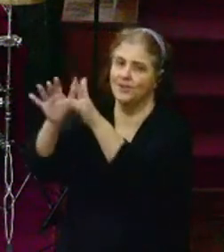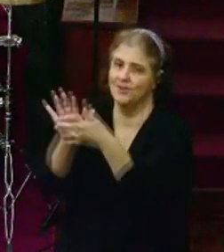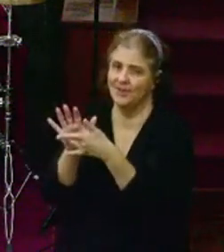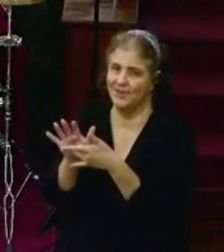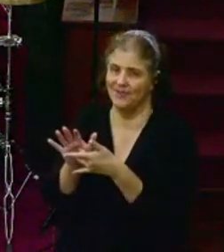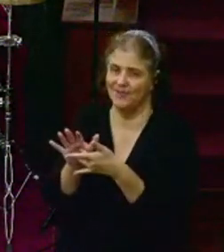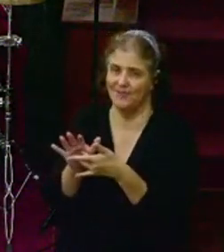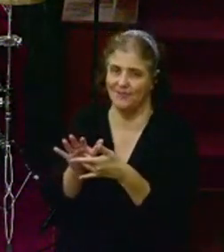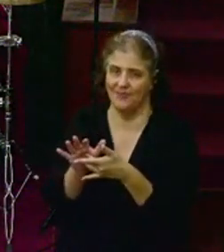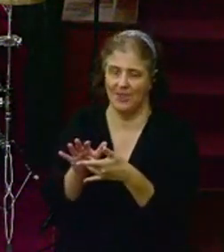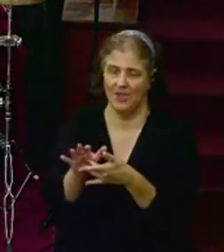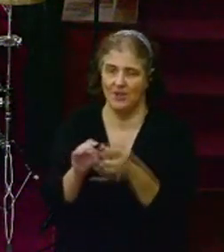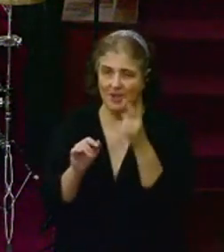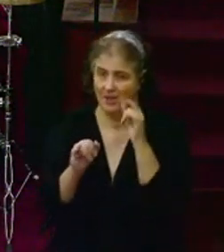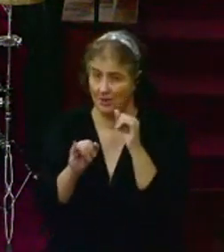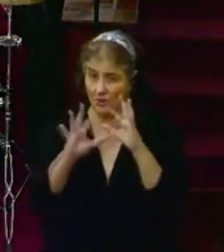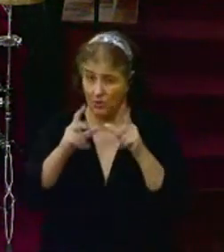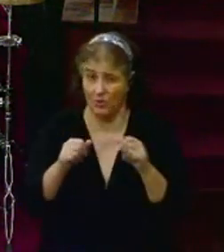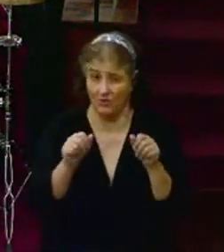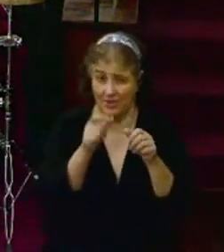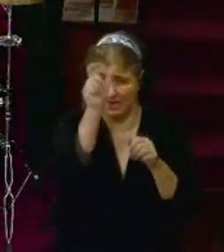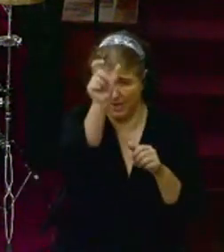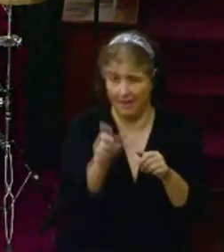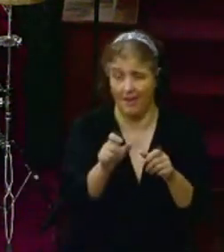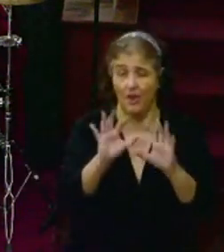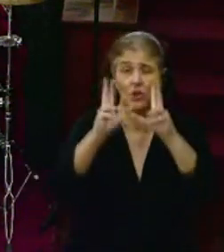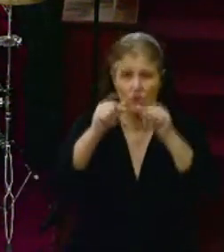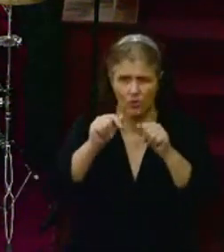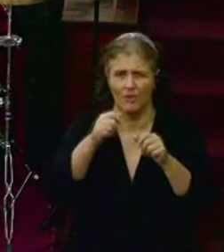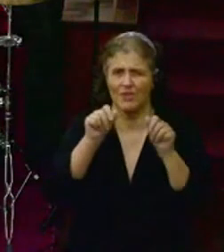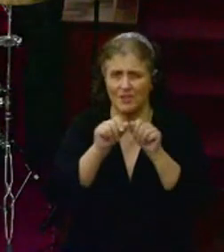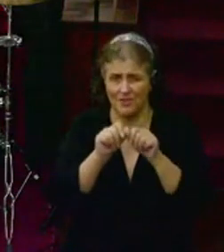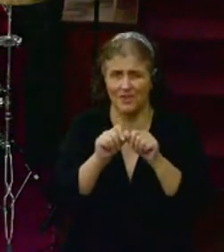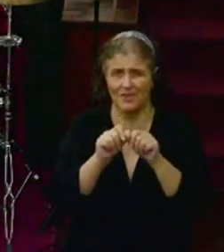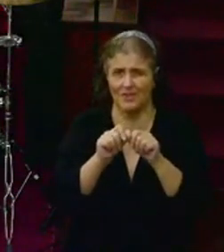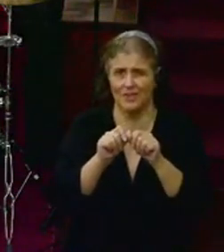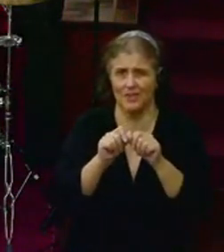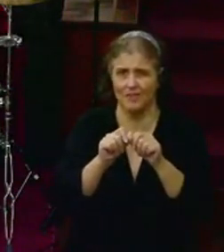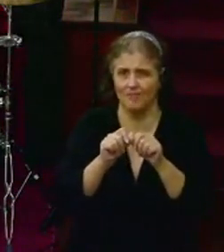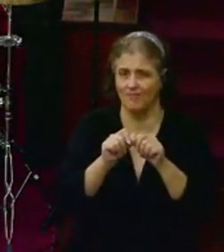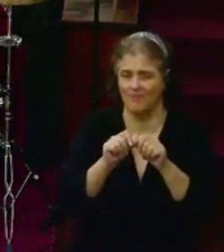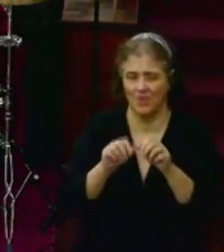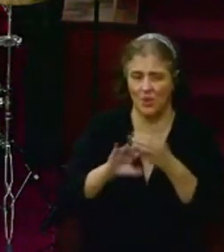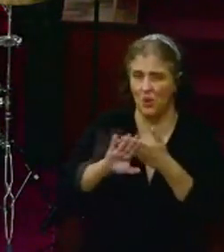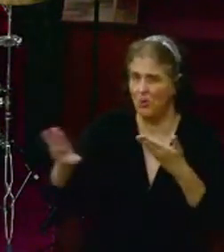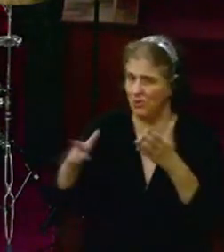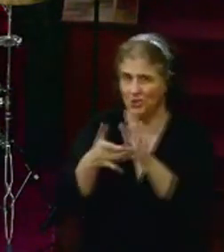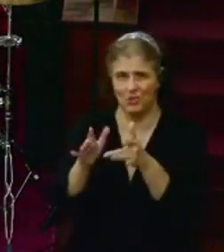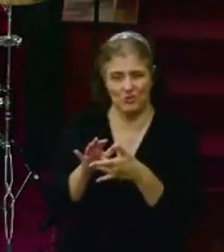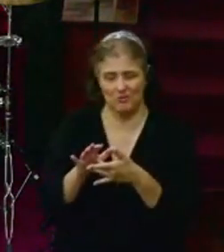faz, se não for para a glória de Deus, não exalta o nome do Senhor Jesus nesta vida.